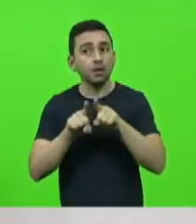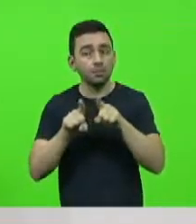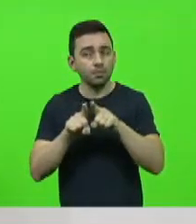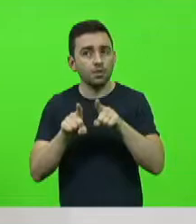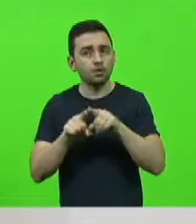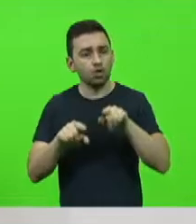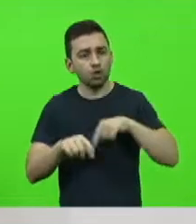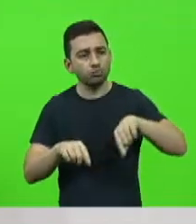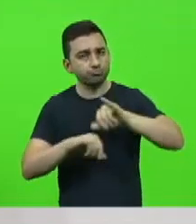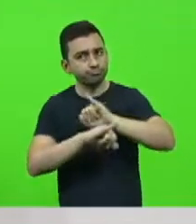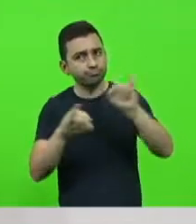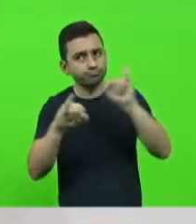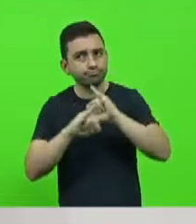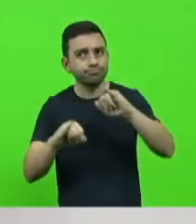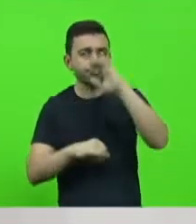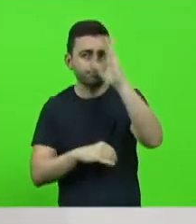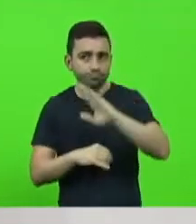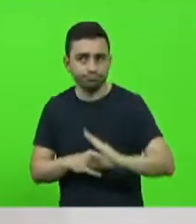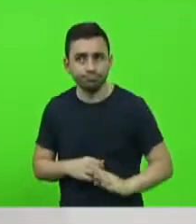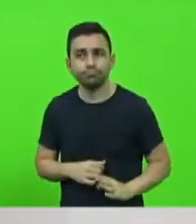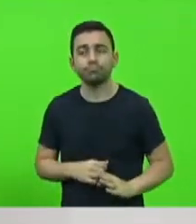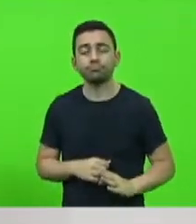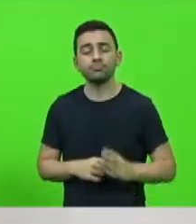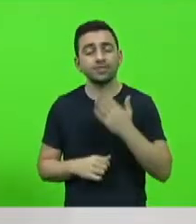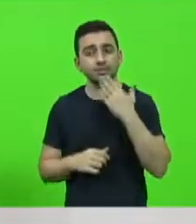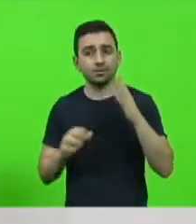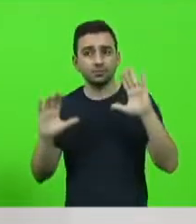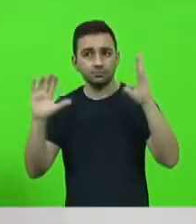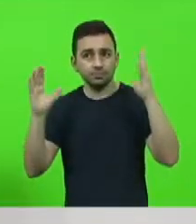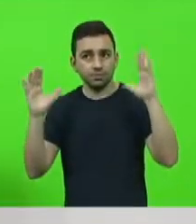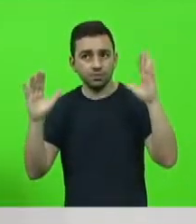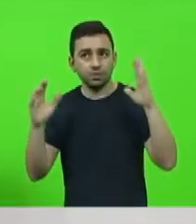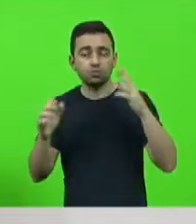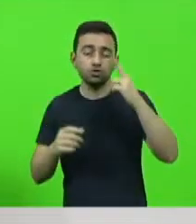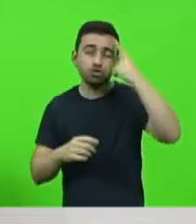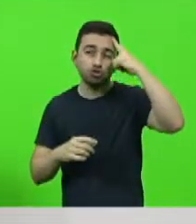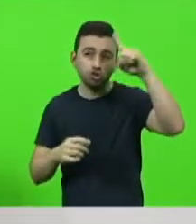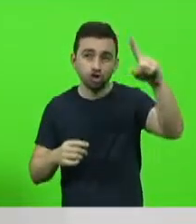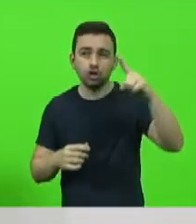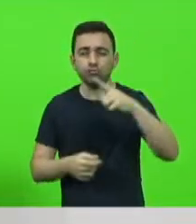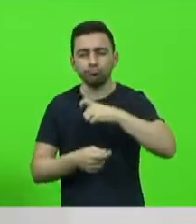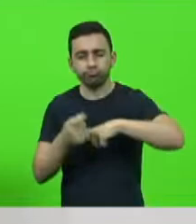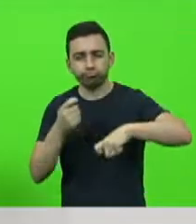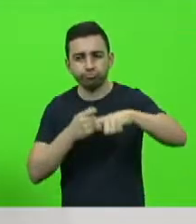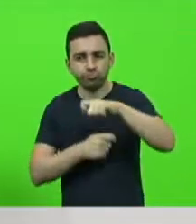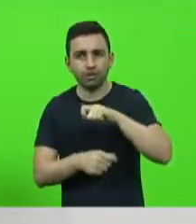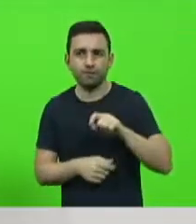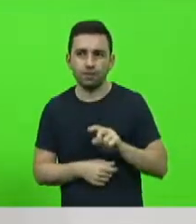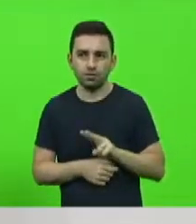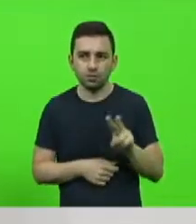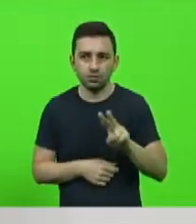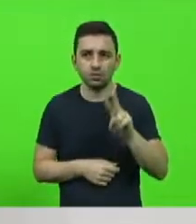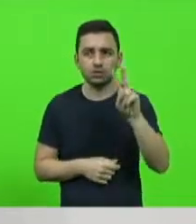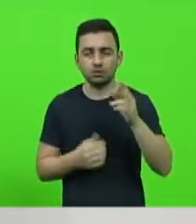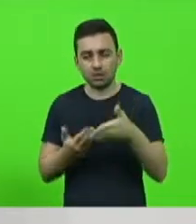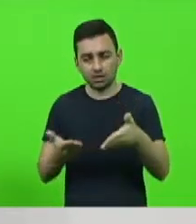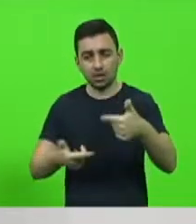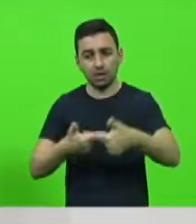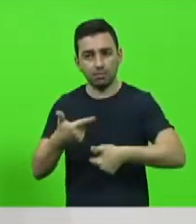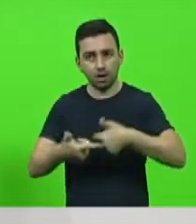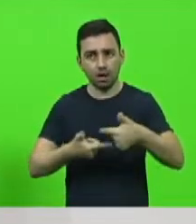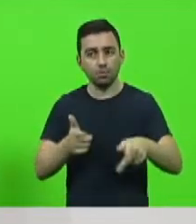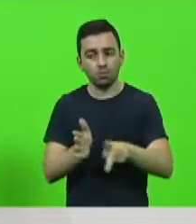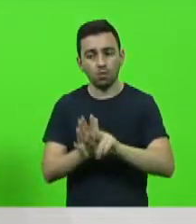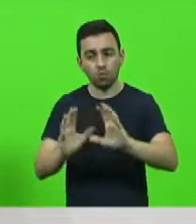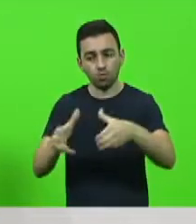foi noticiado a nível do Brasil. Celebramos o Dia do Comerciário, valorizando e reconhecendo, senhor presidente, o trabalho dessa categoria